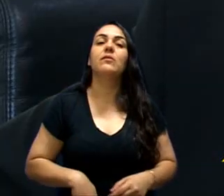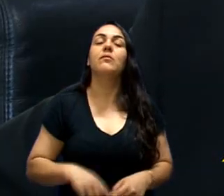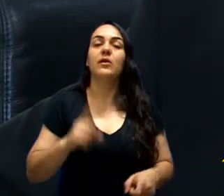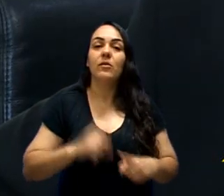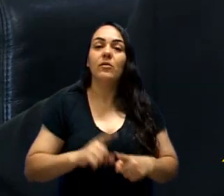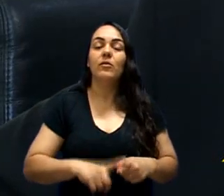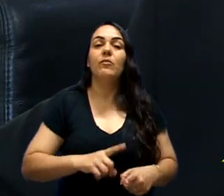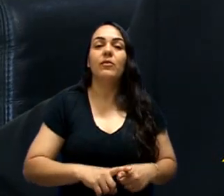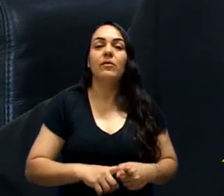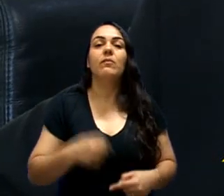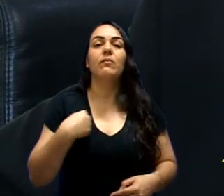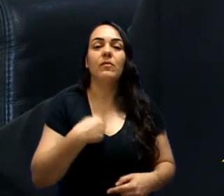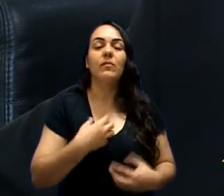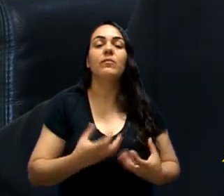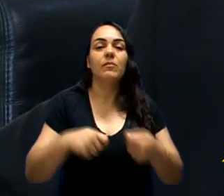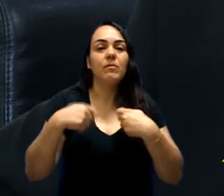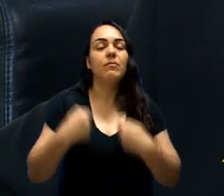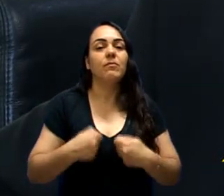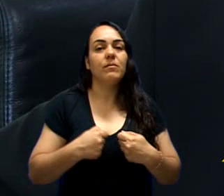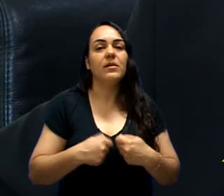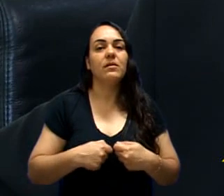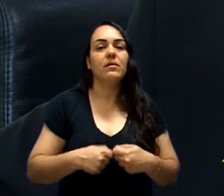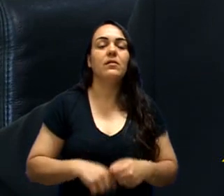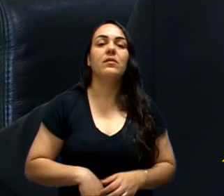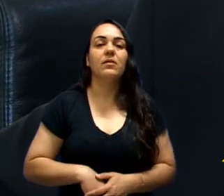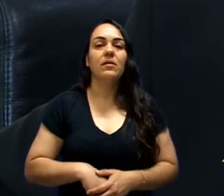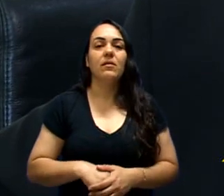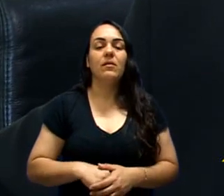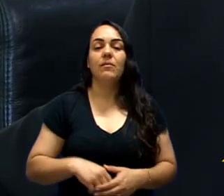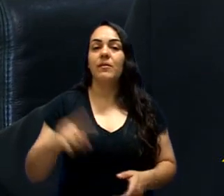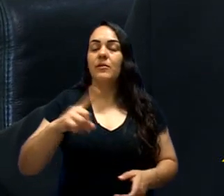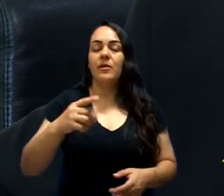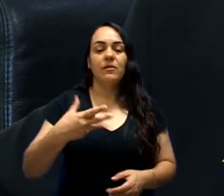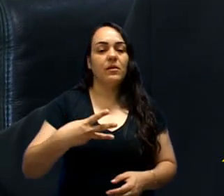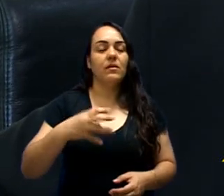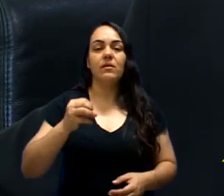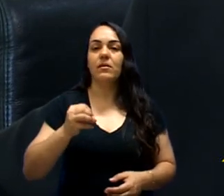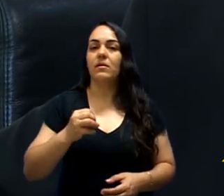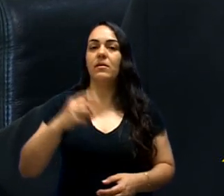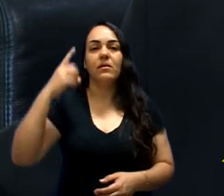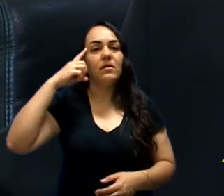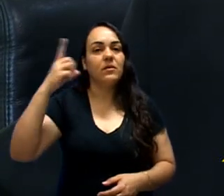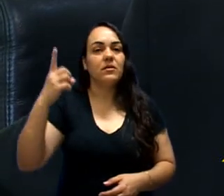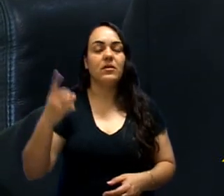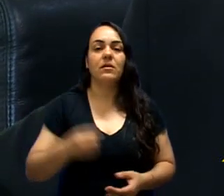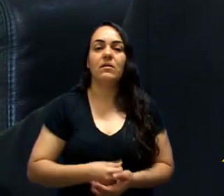não, posição... Até porque esses 30, 60 dias que o senhor falou não existe. É. Veto são 15 dias.